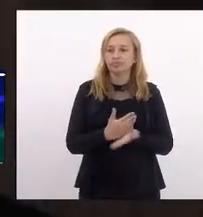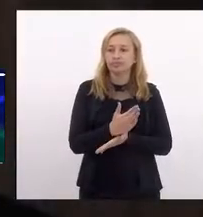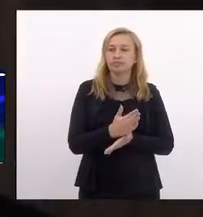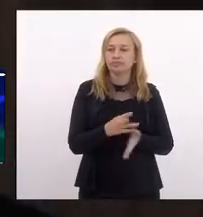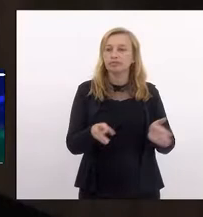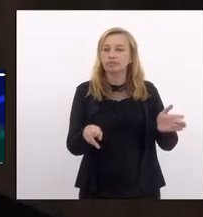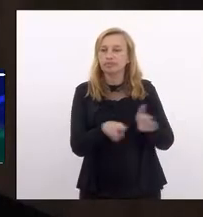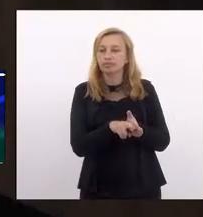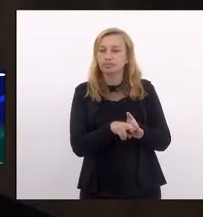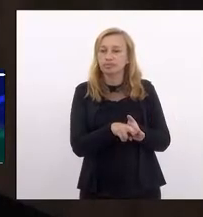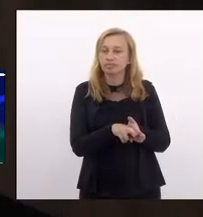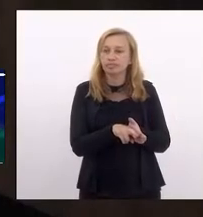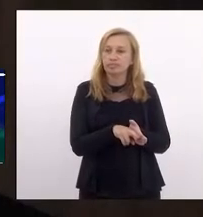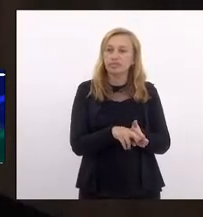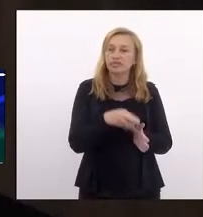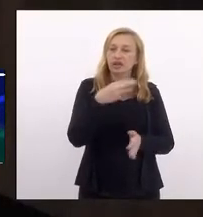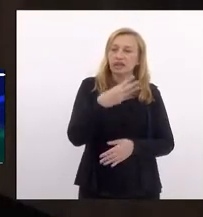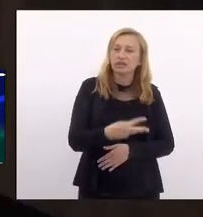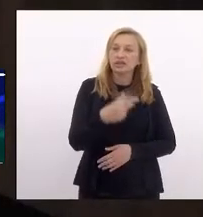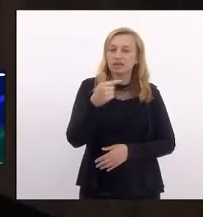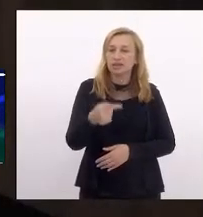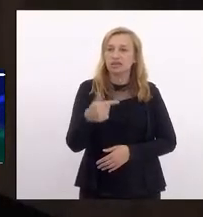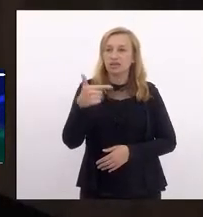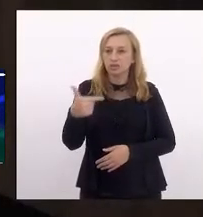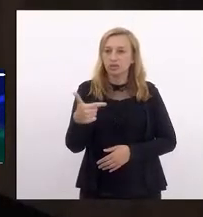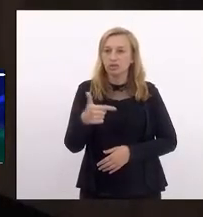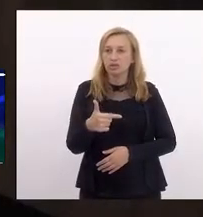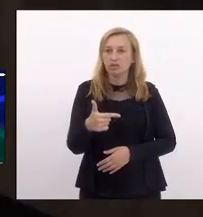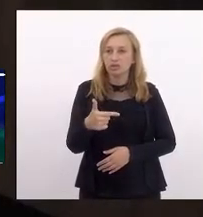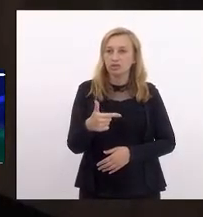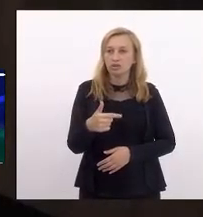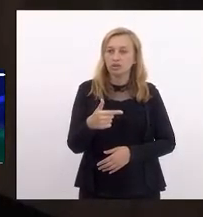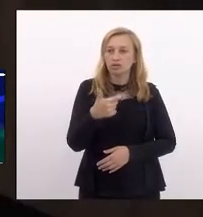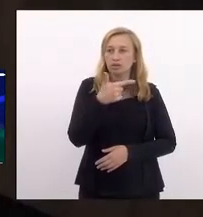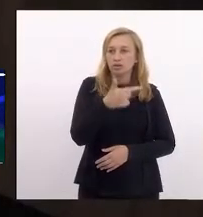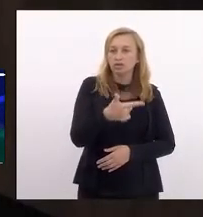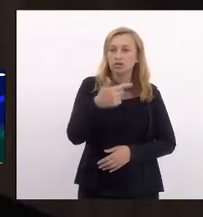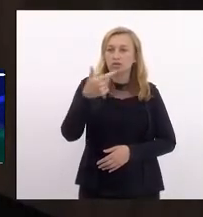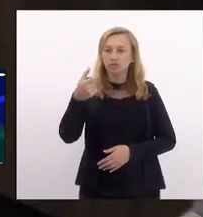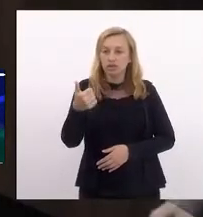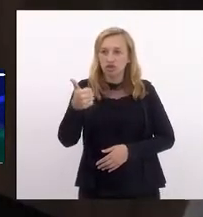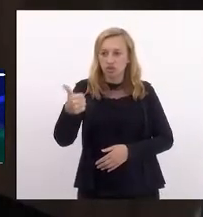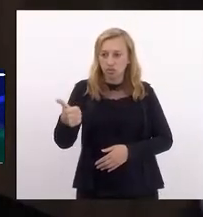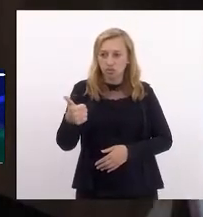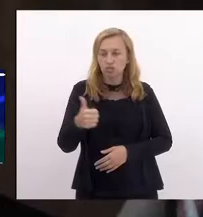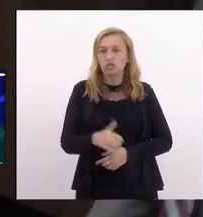pela resolução 372 de 2021